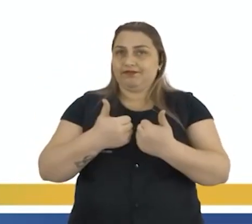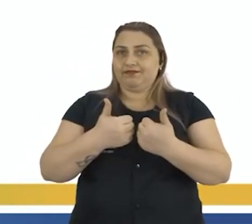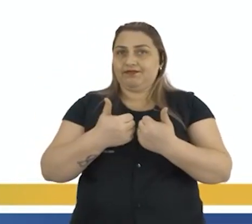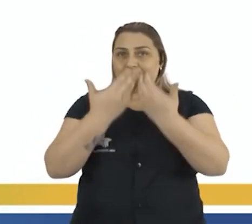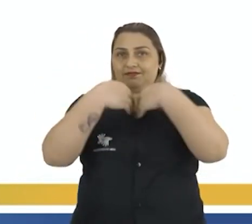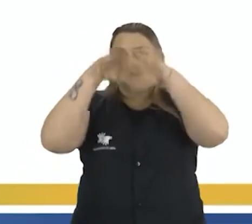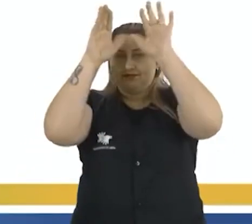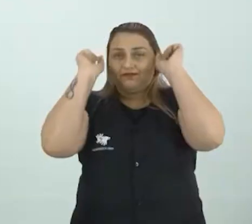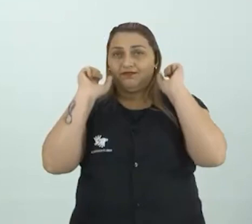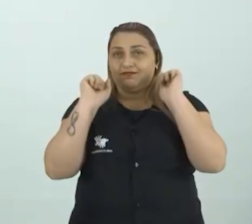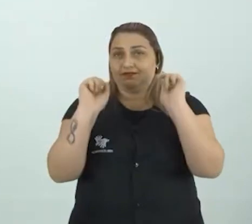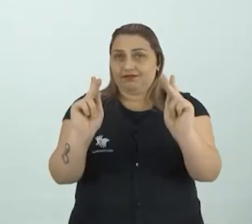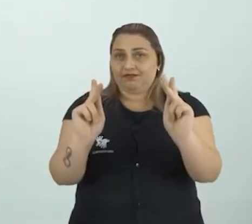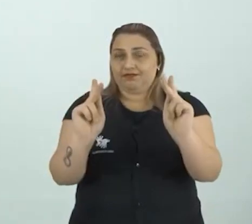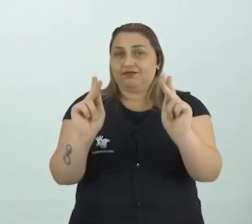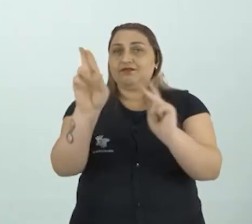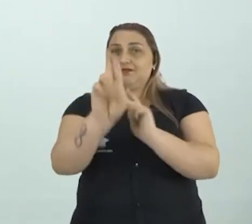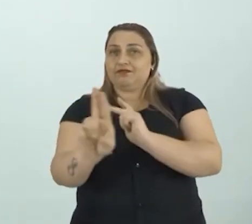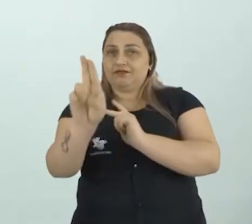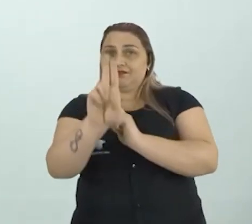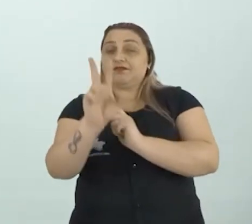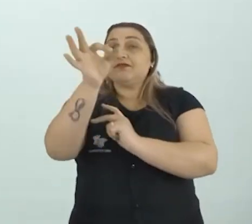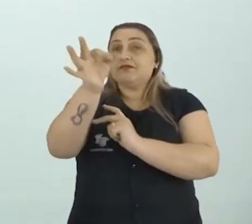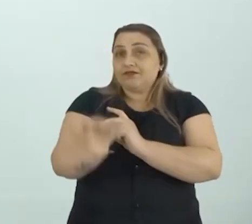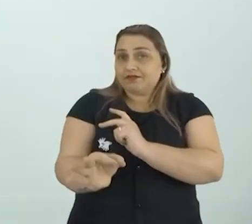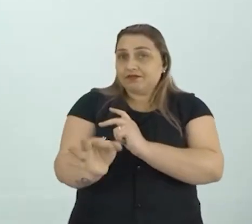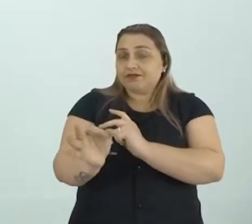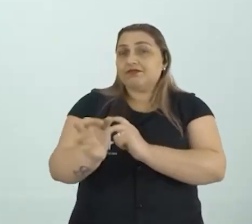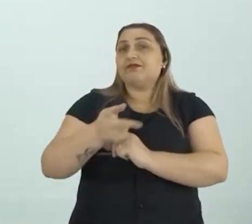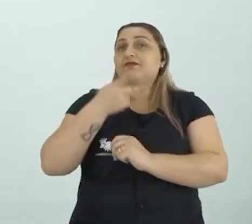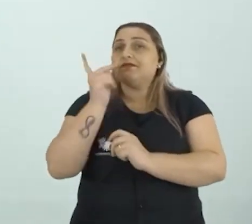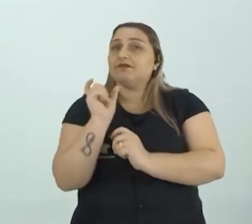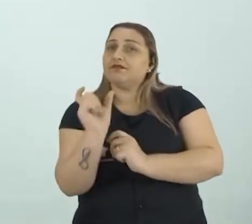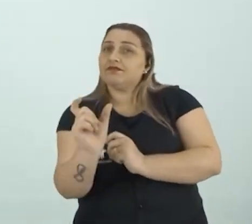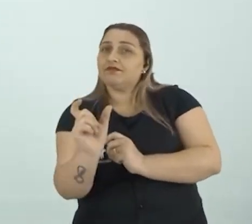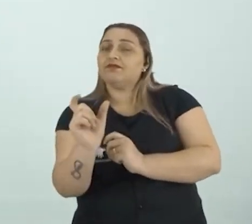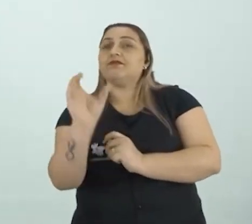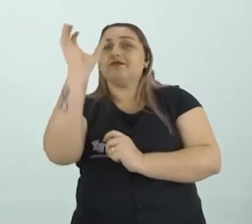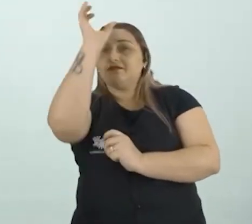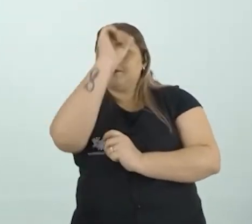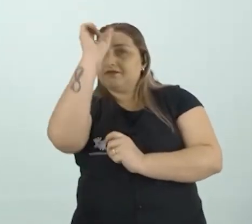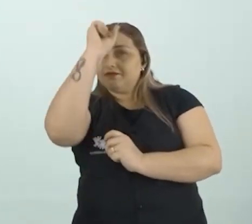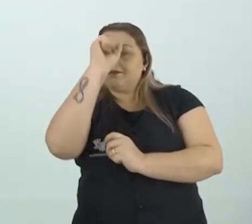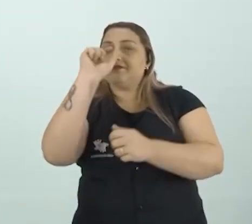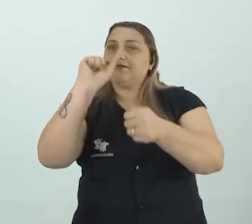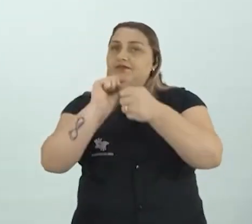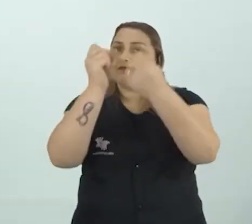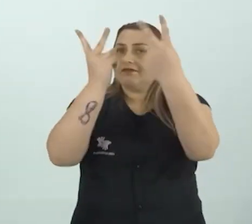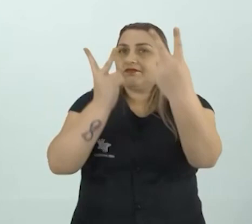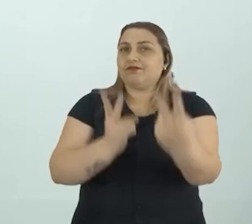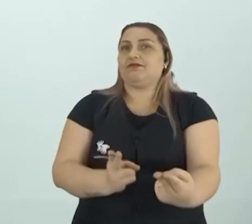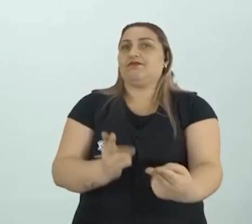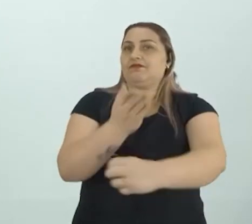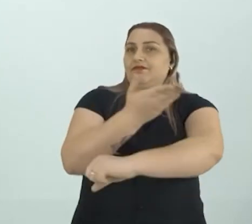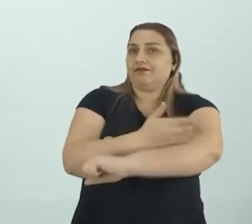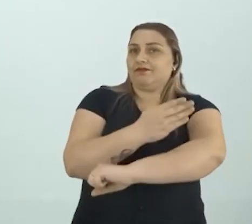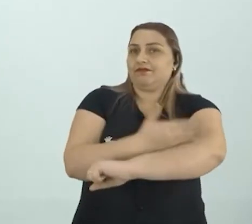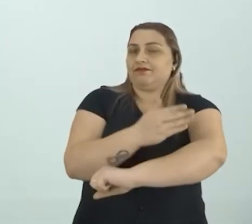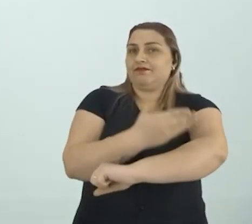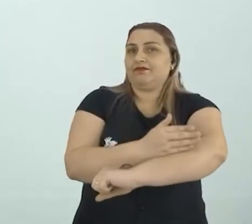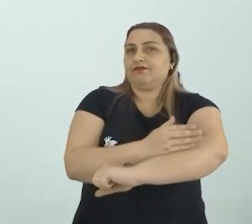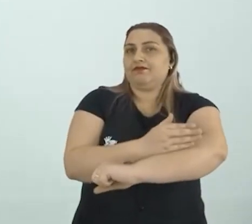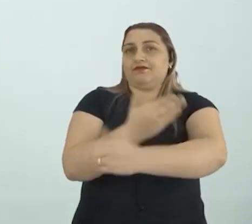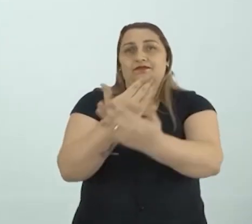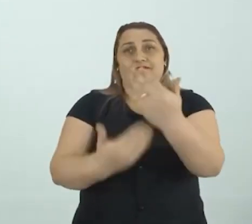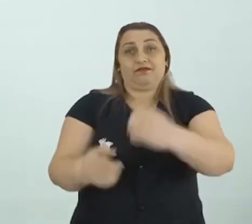eduque.acre, ok? Viu a utilização correta das palavrinhas que a gente acabou de aprender? Então faça o mesmo, exercite,